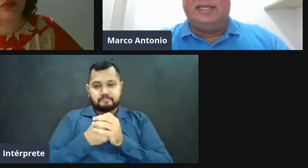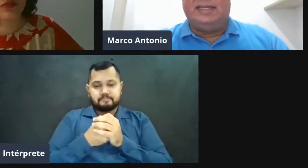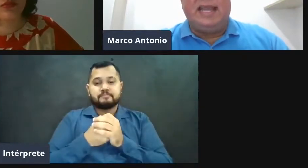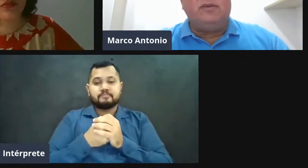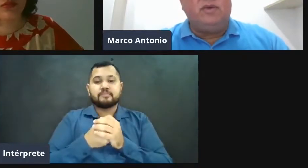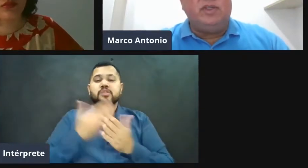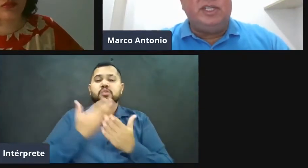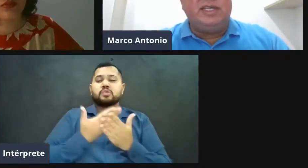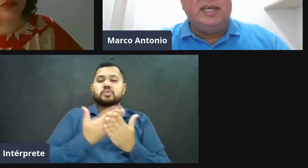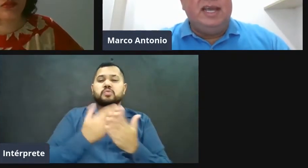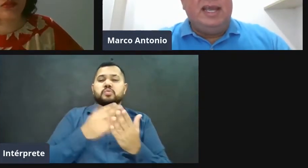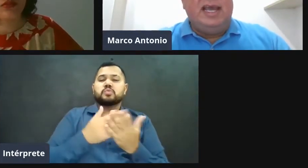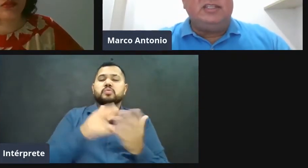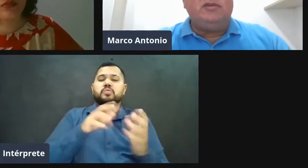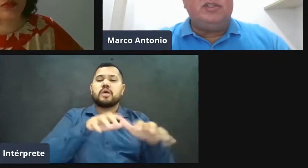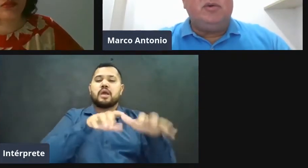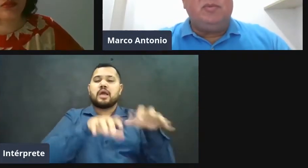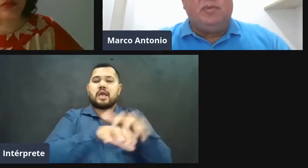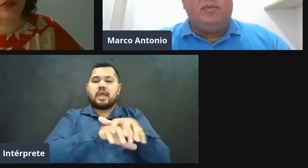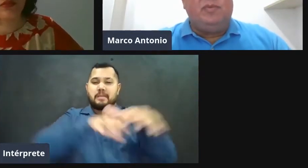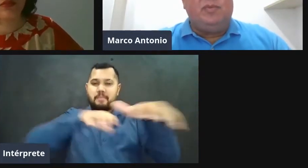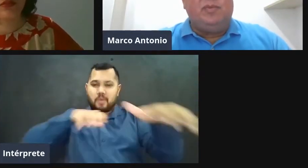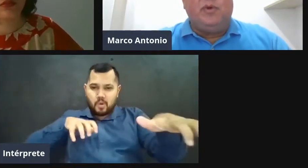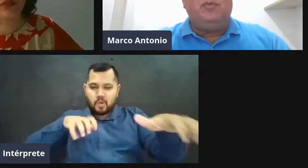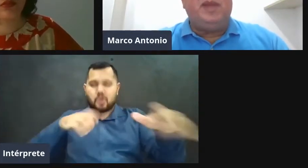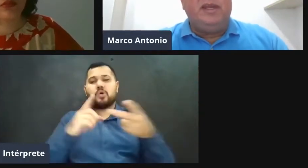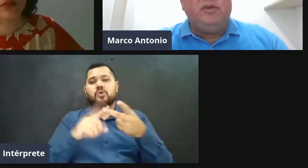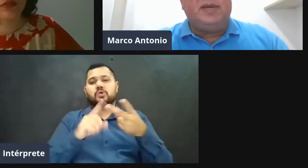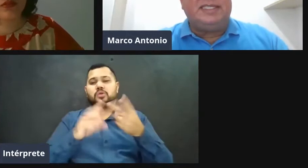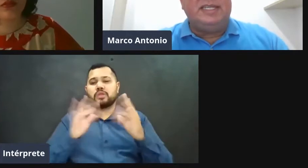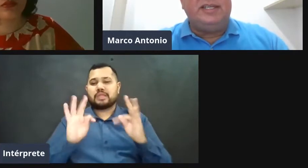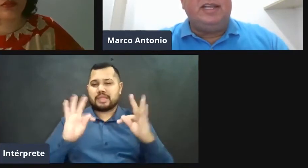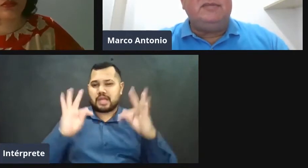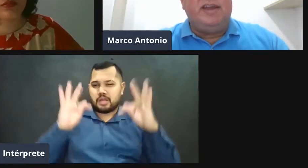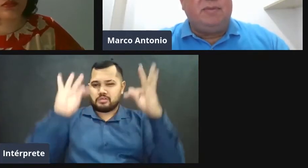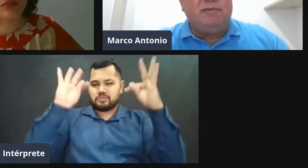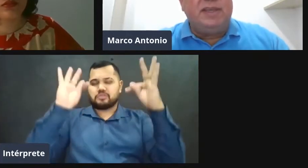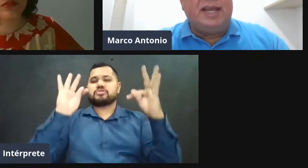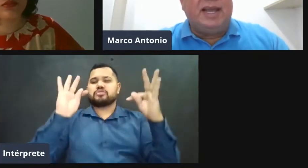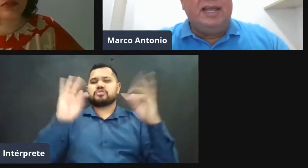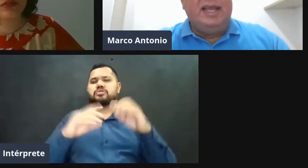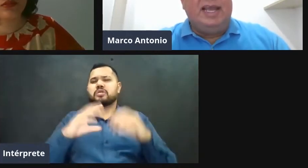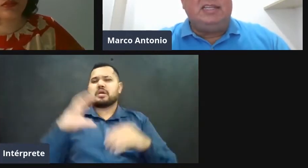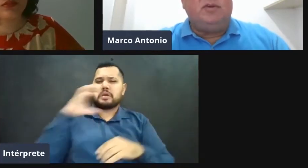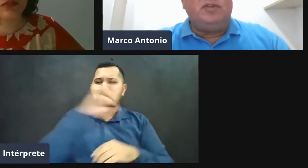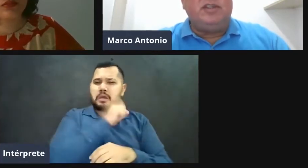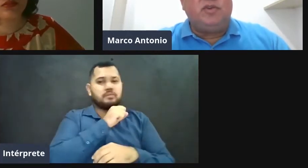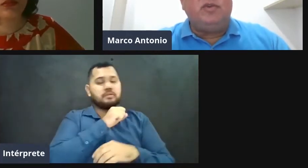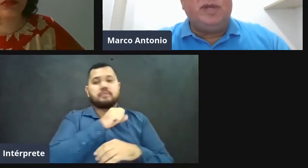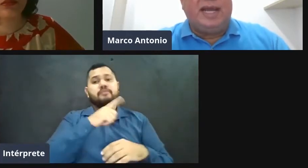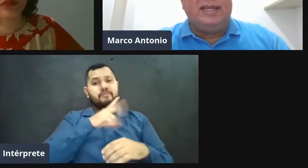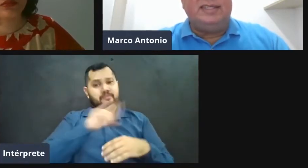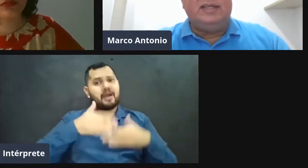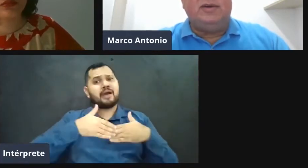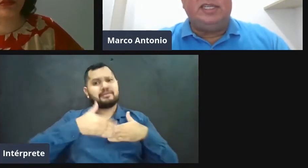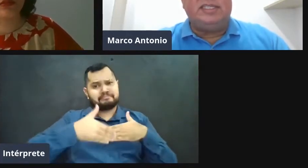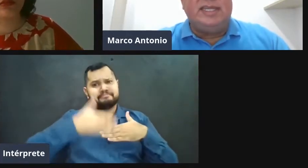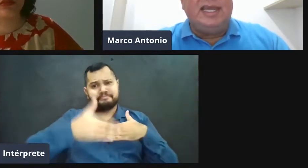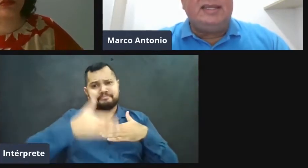remoto, essas tecnologias, elas não são por um período passageiro, elas vieram para ficar, elas vão ser